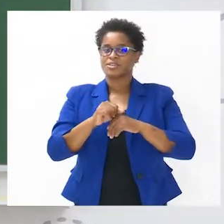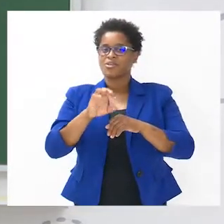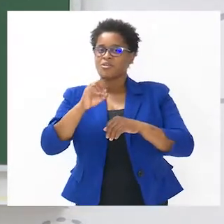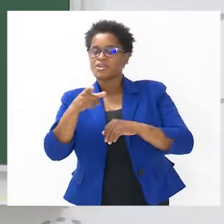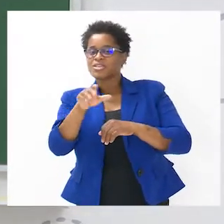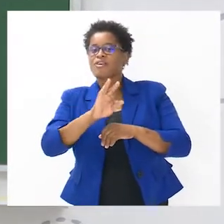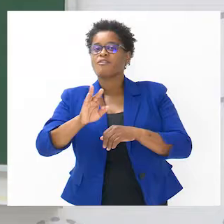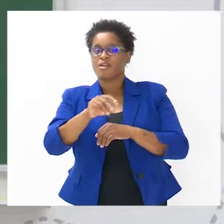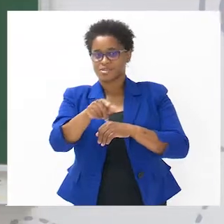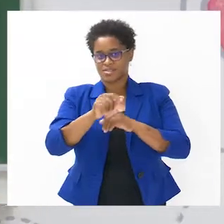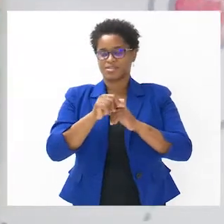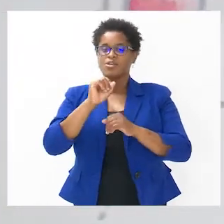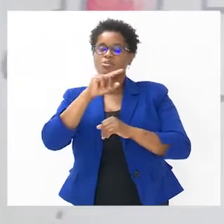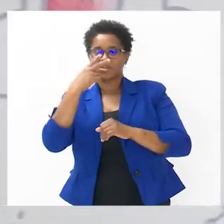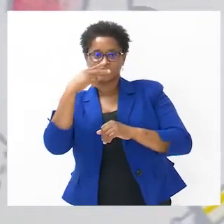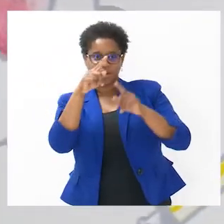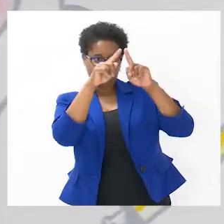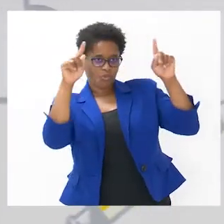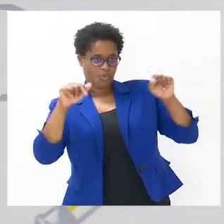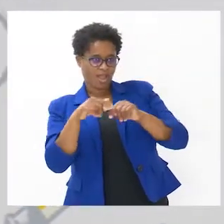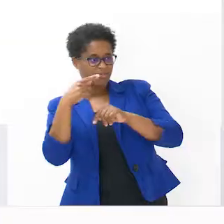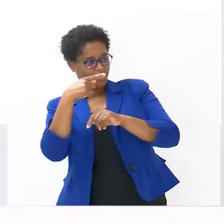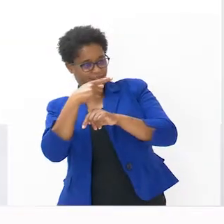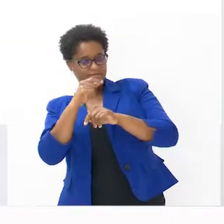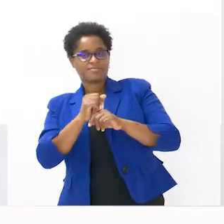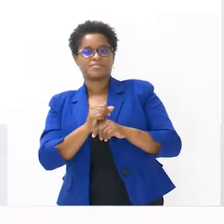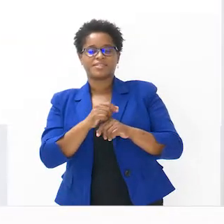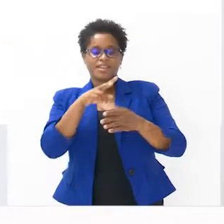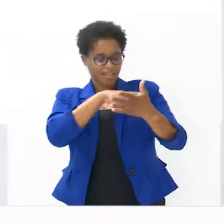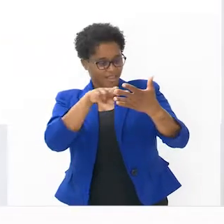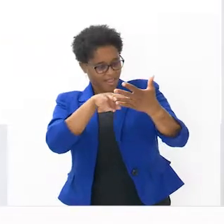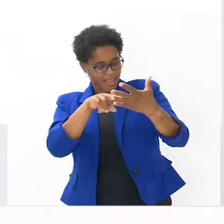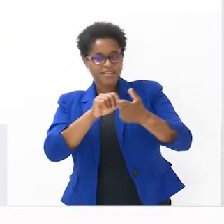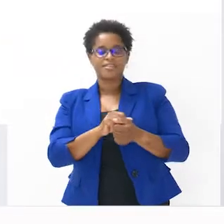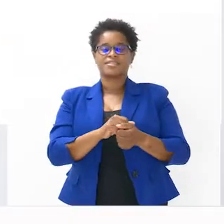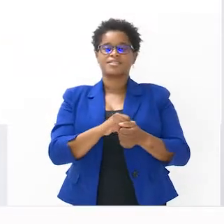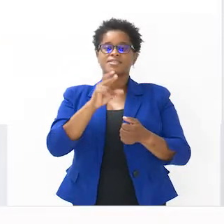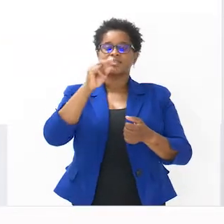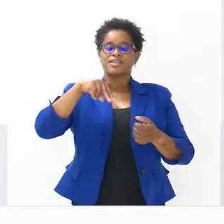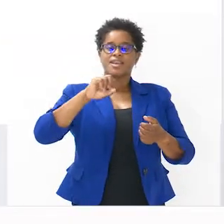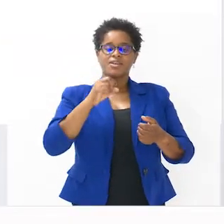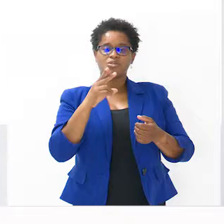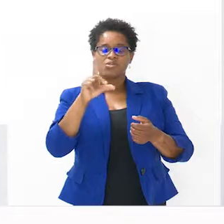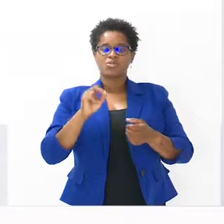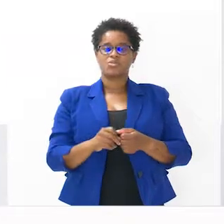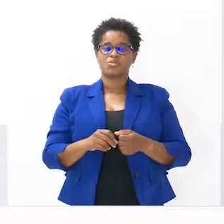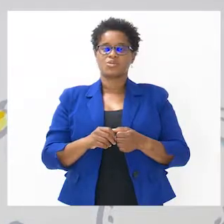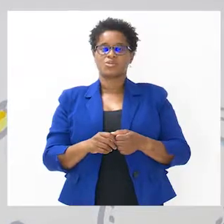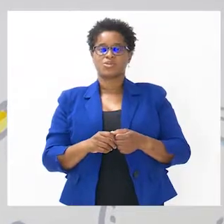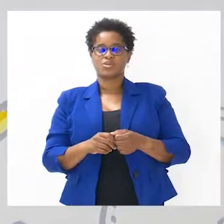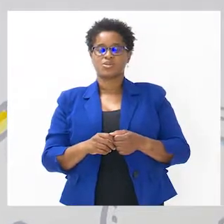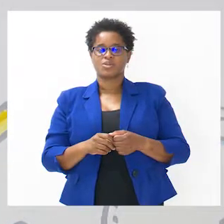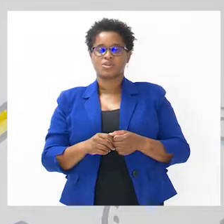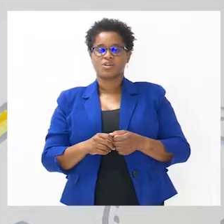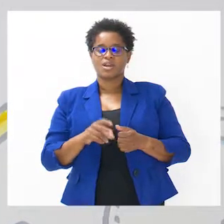desta forma. Vocês podem ver no quadro aqui, ok? Lê-se ângulo alfa.